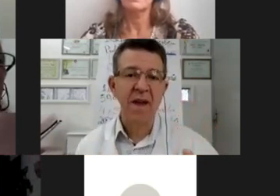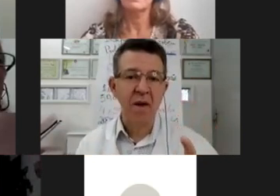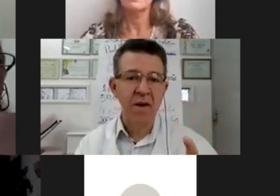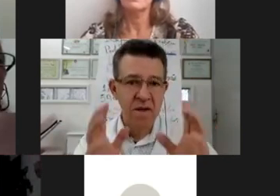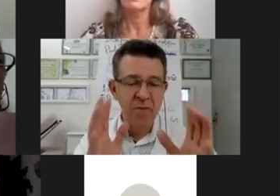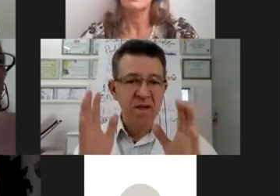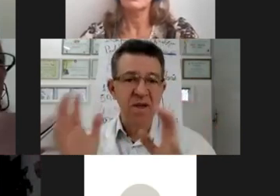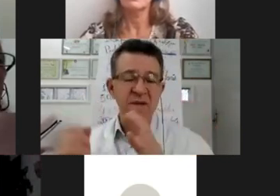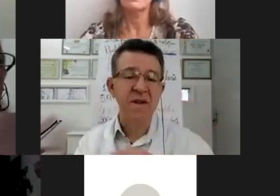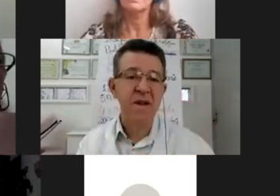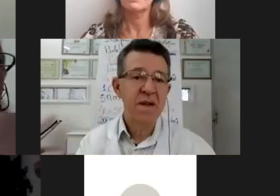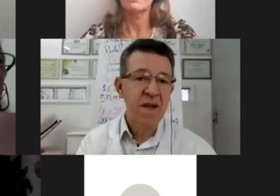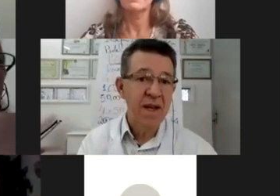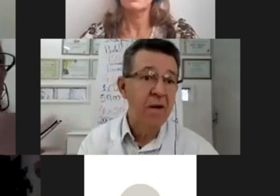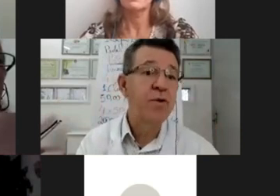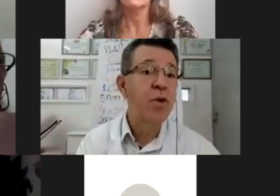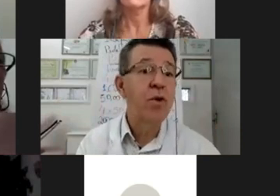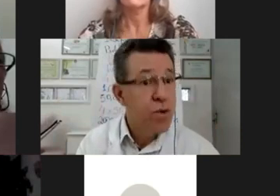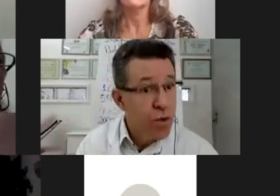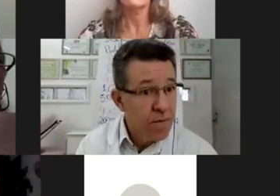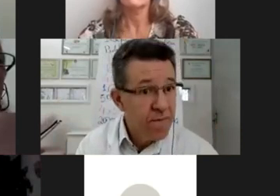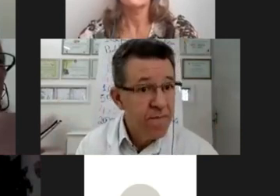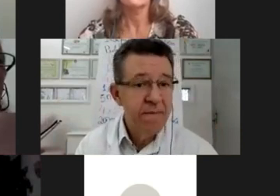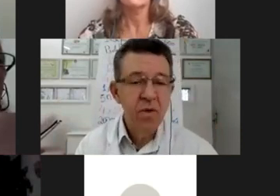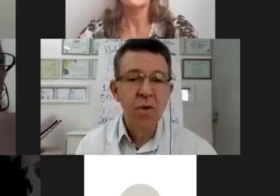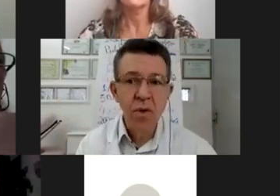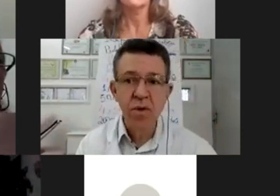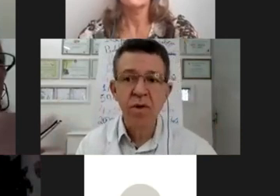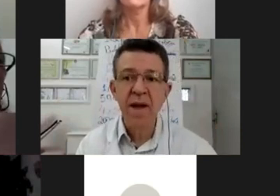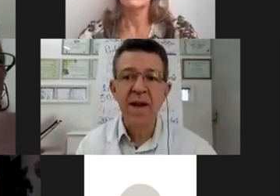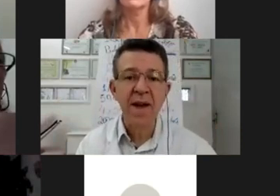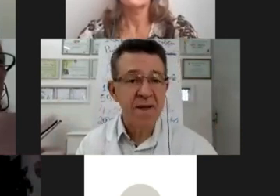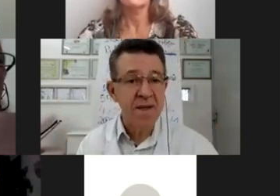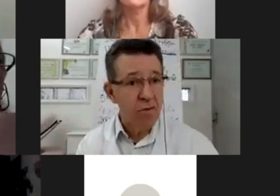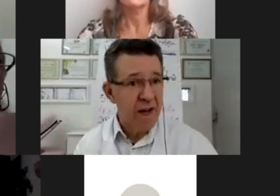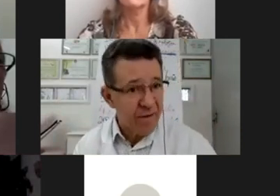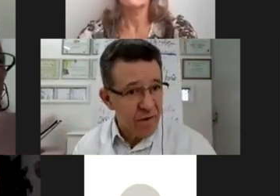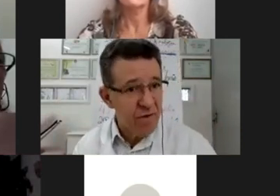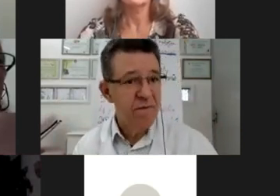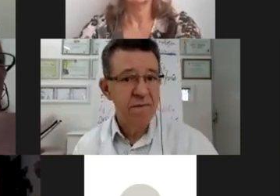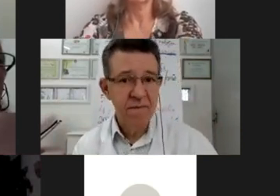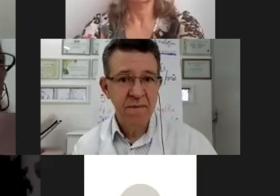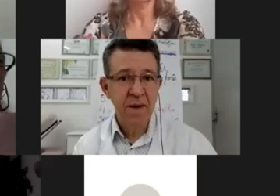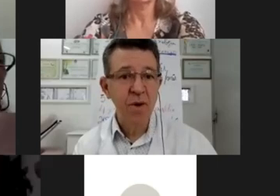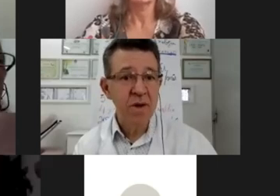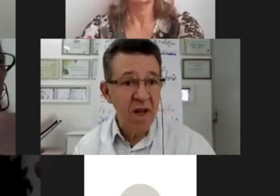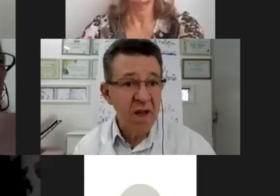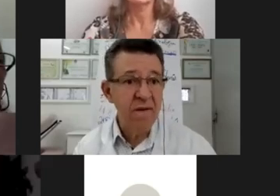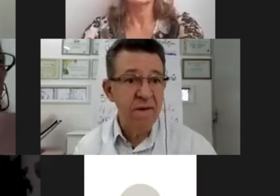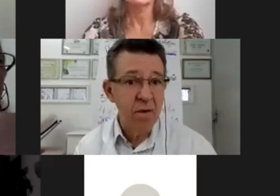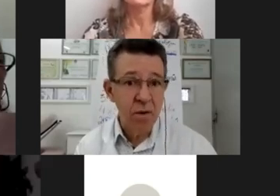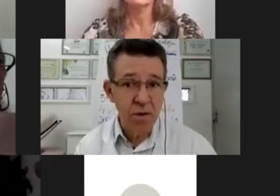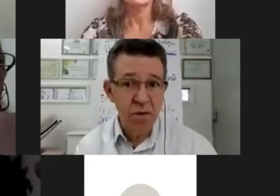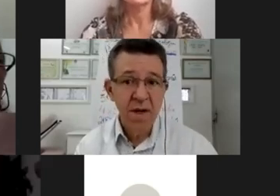no novo MAD tem aulas específicas. Tem a aula do luto. O luto, ele é saudável. É